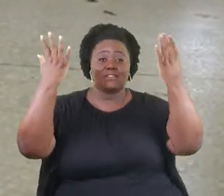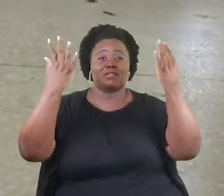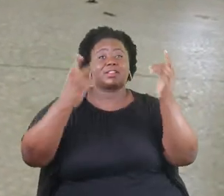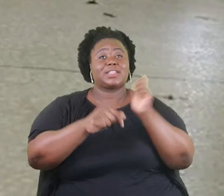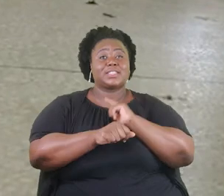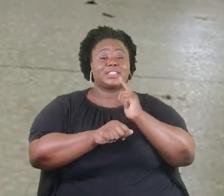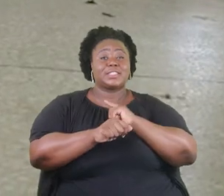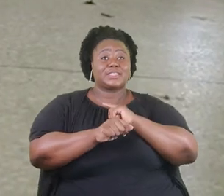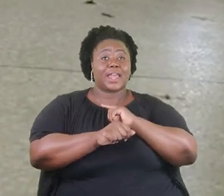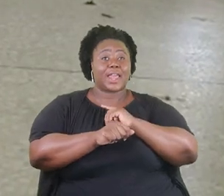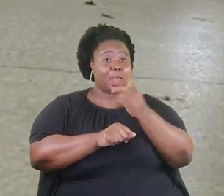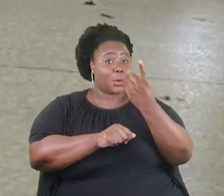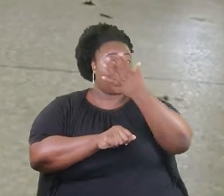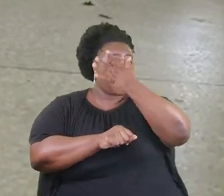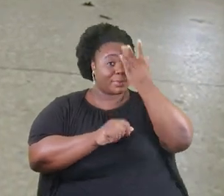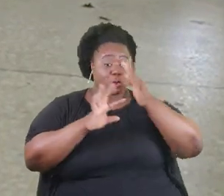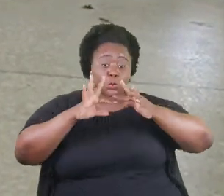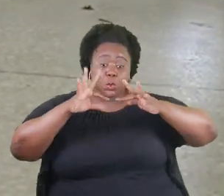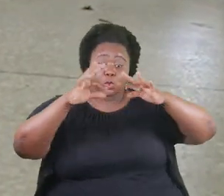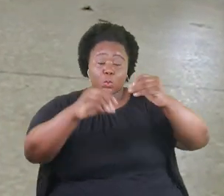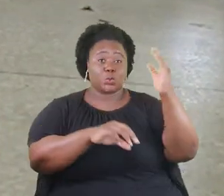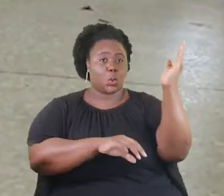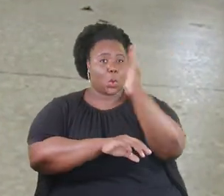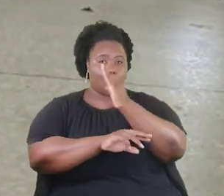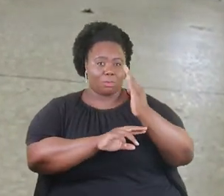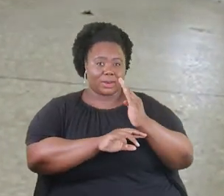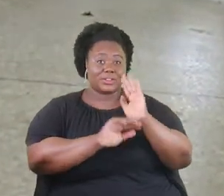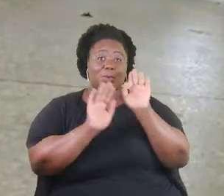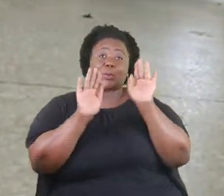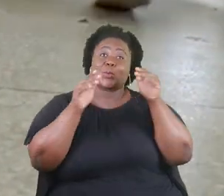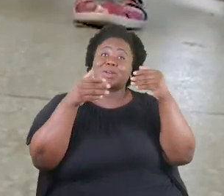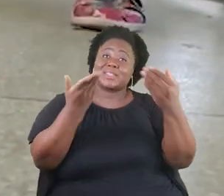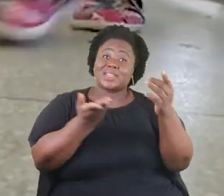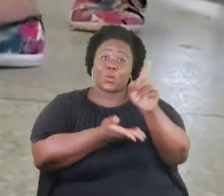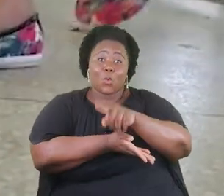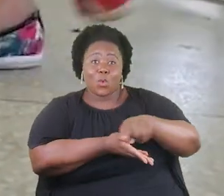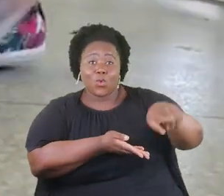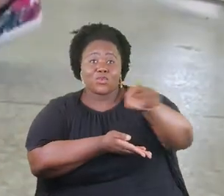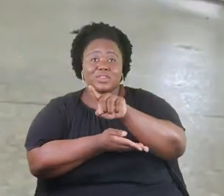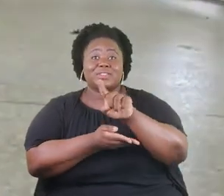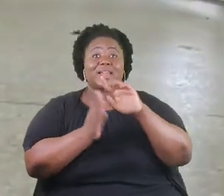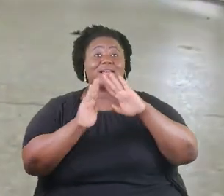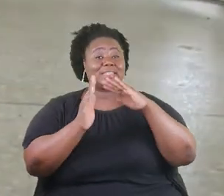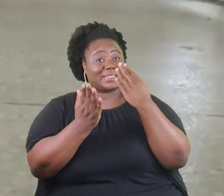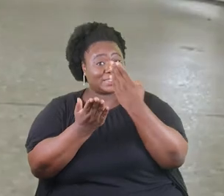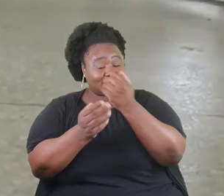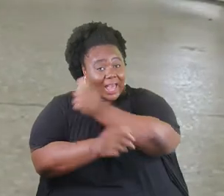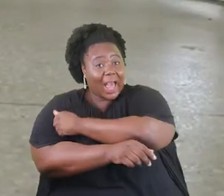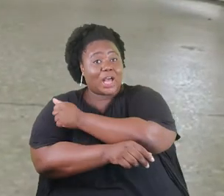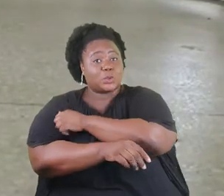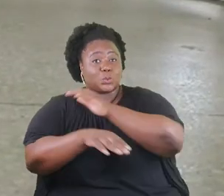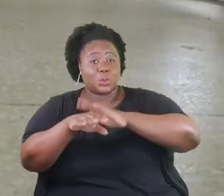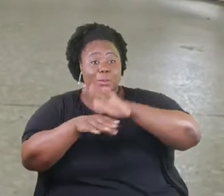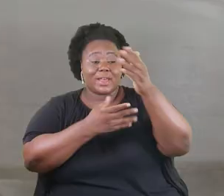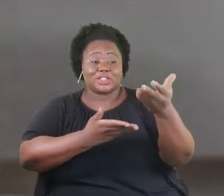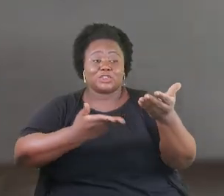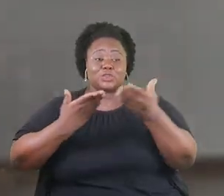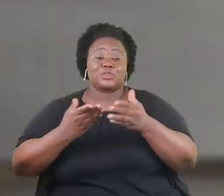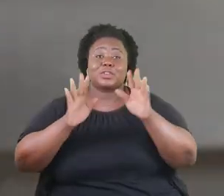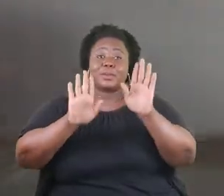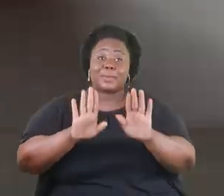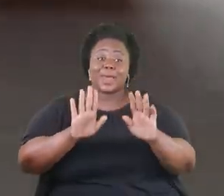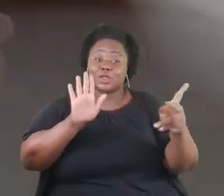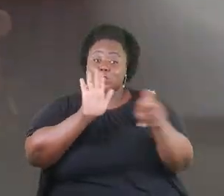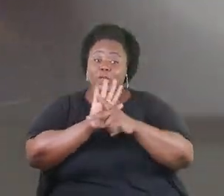tenha como aniversariante todos os Brasis e assim vocês, alunos, sejam mais que convidados, mas